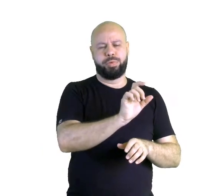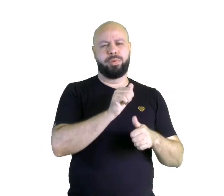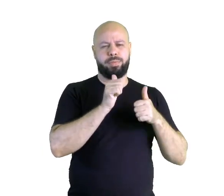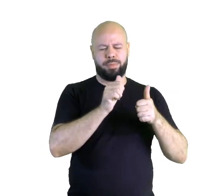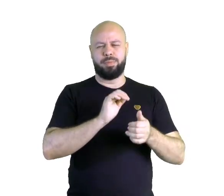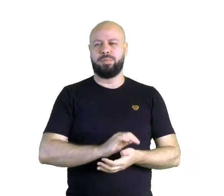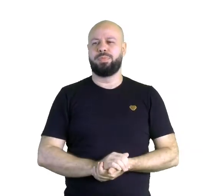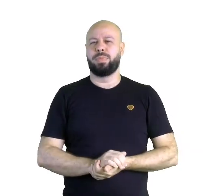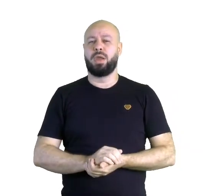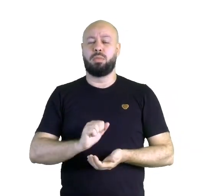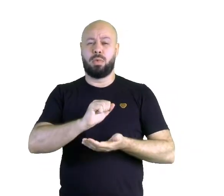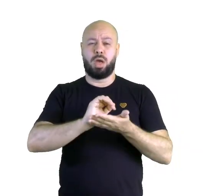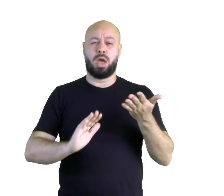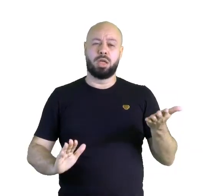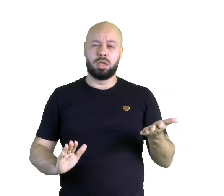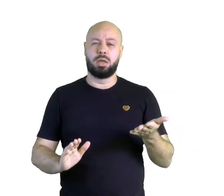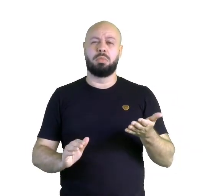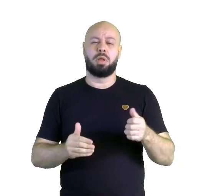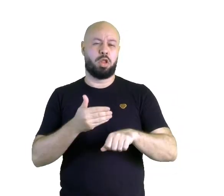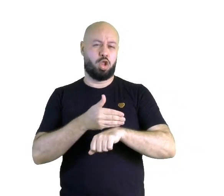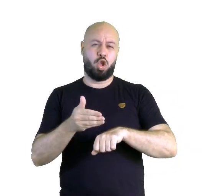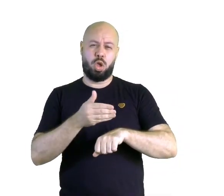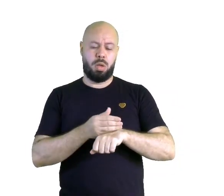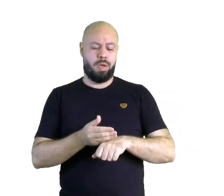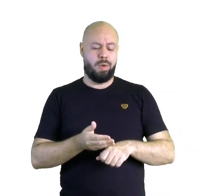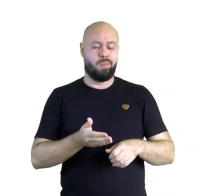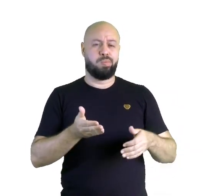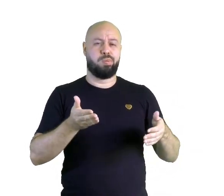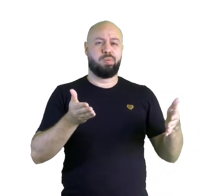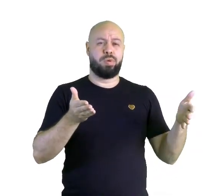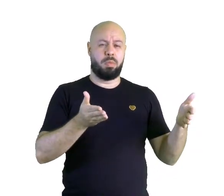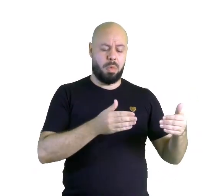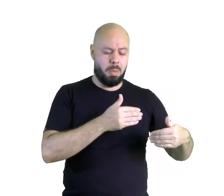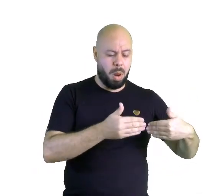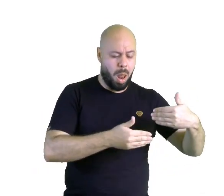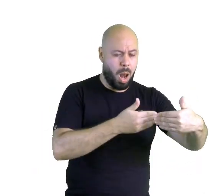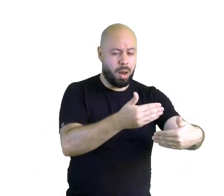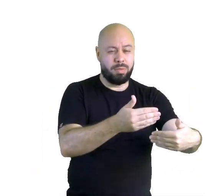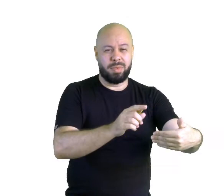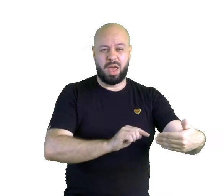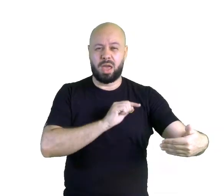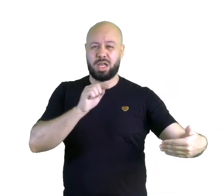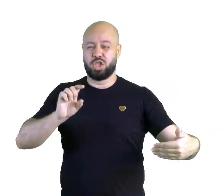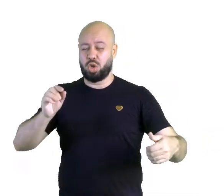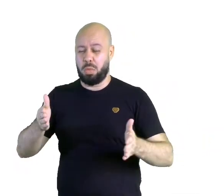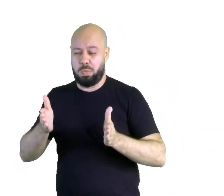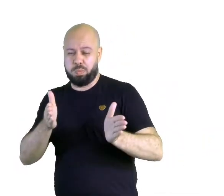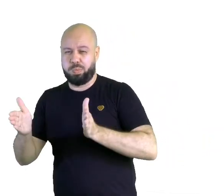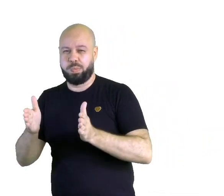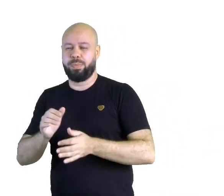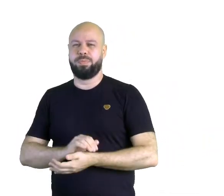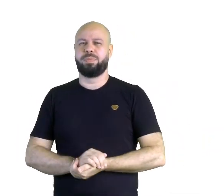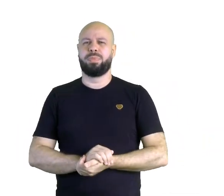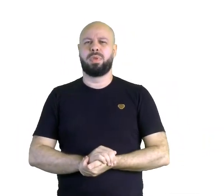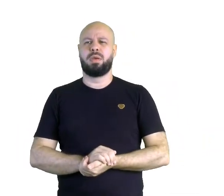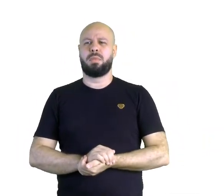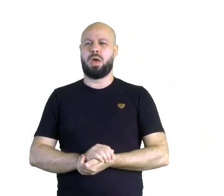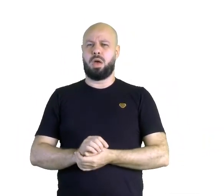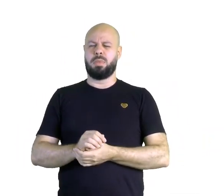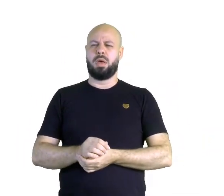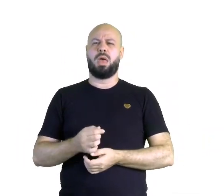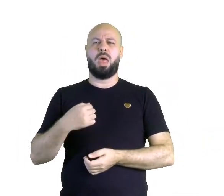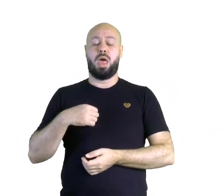as atividades regulares e atividades temporárias, as momentâneas, né? No caso, o present continuous. Então, I don't ride